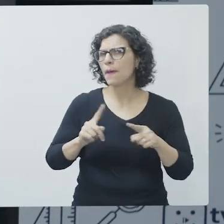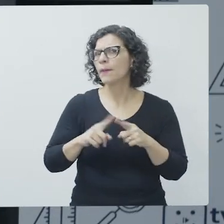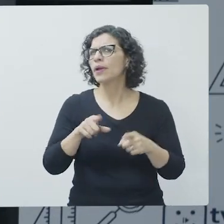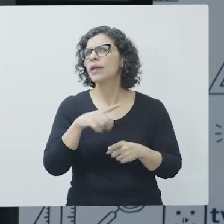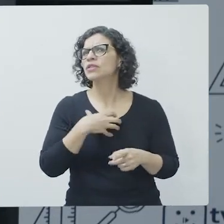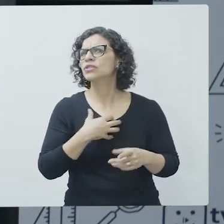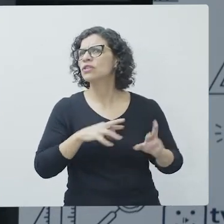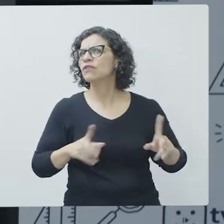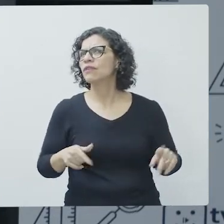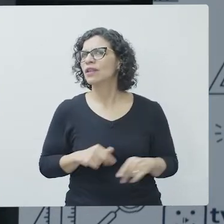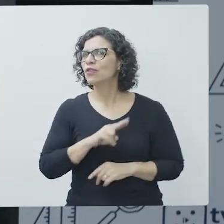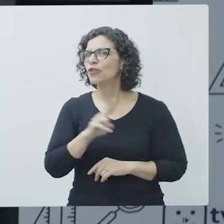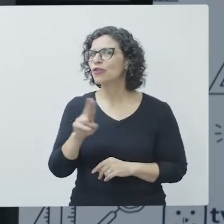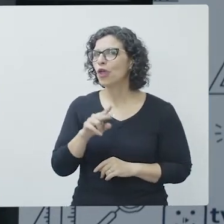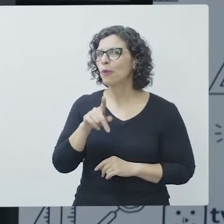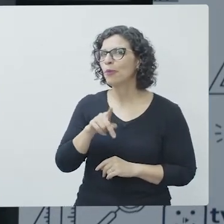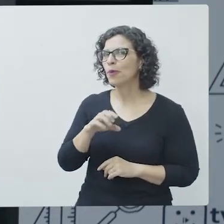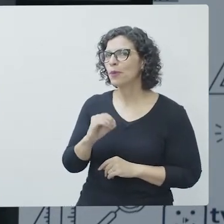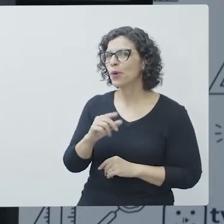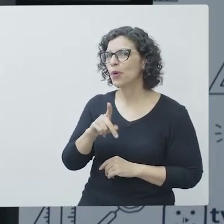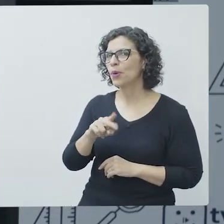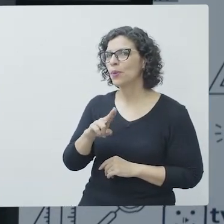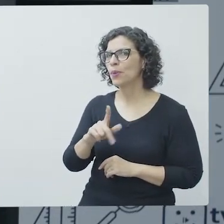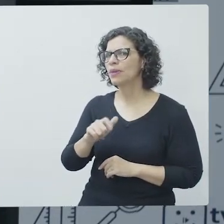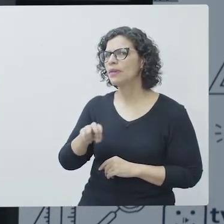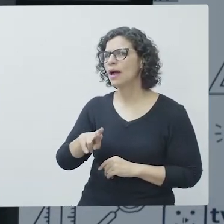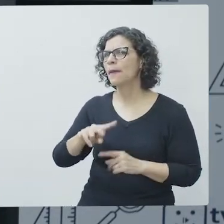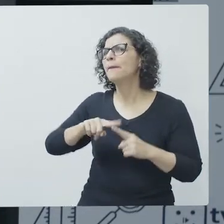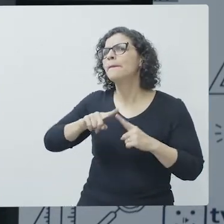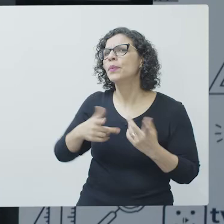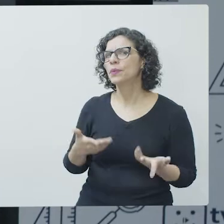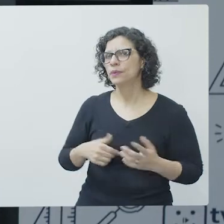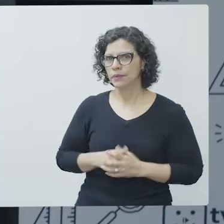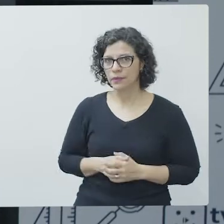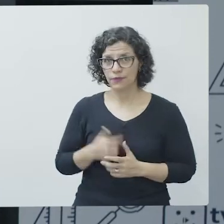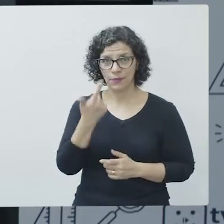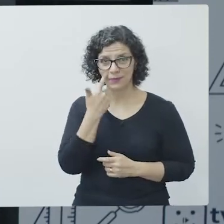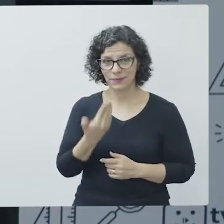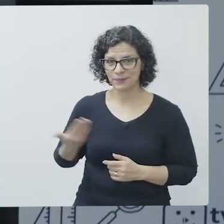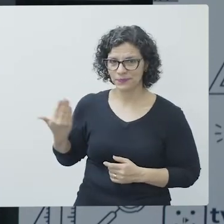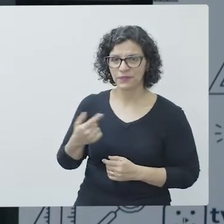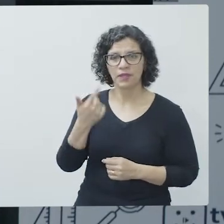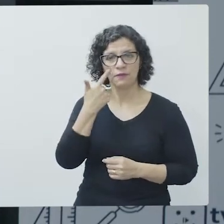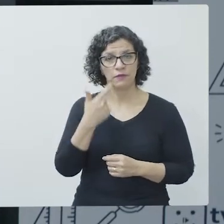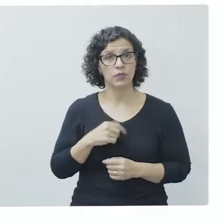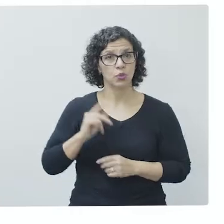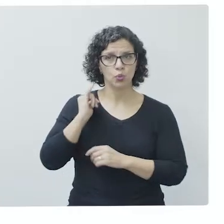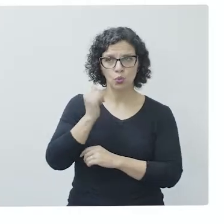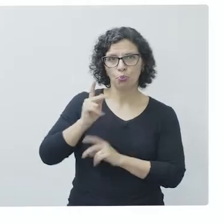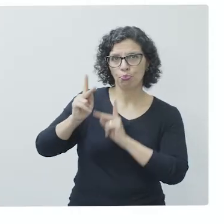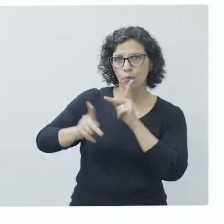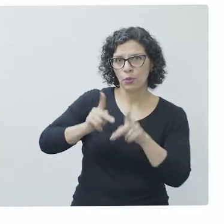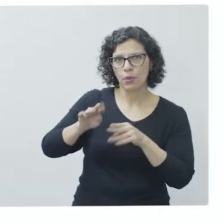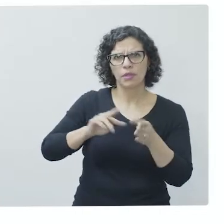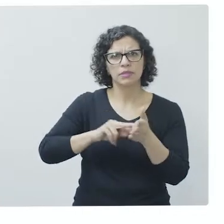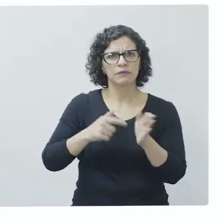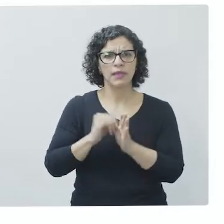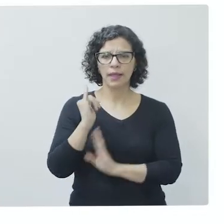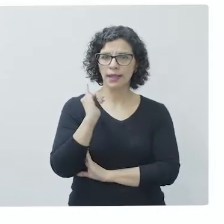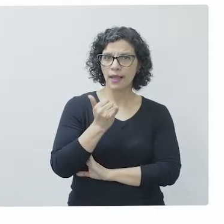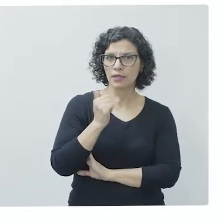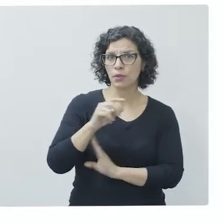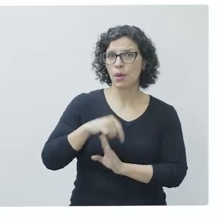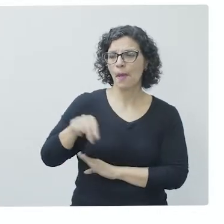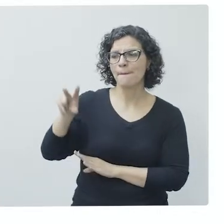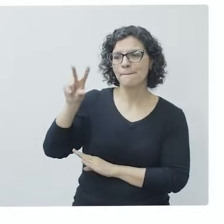que será que ele tem, né, essa outra parte? Não é somente conto, é popular. Vamos ver? Olha só. O conto popular é uma